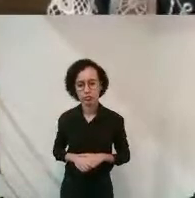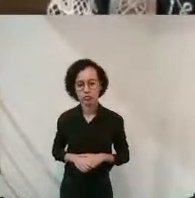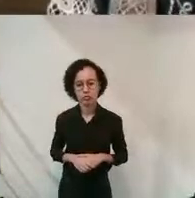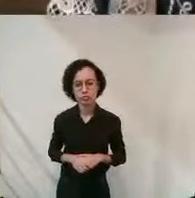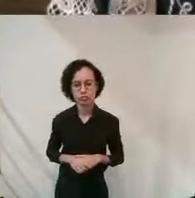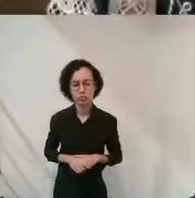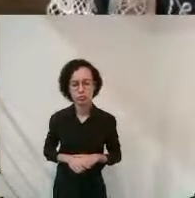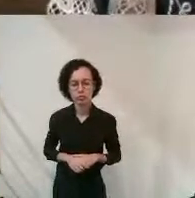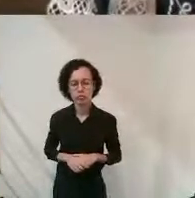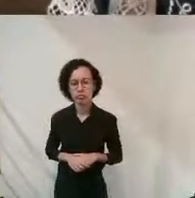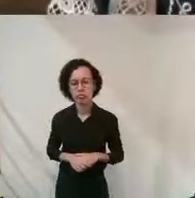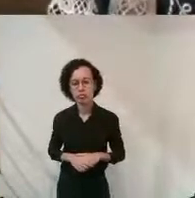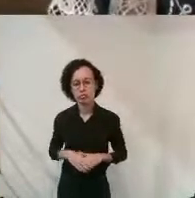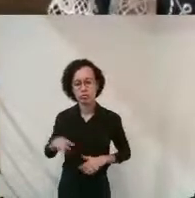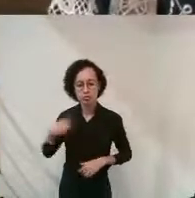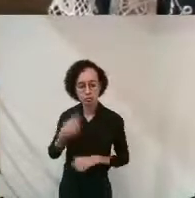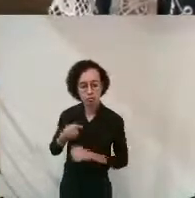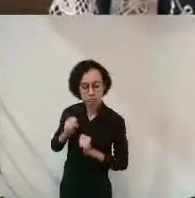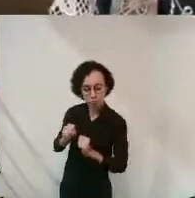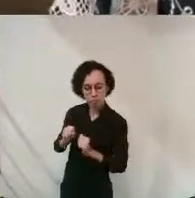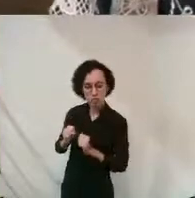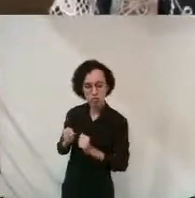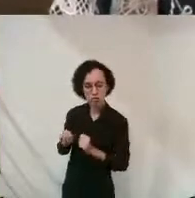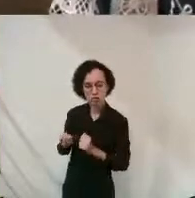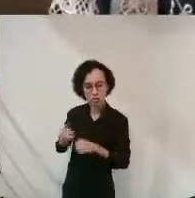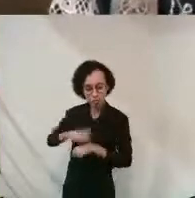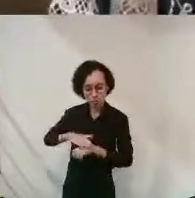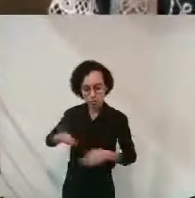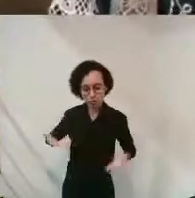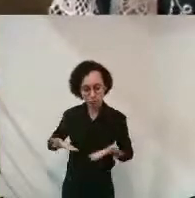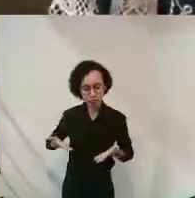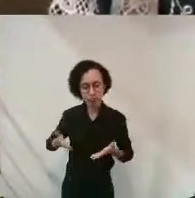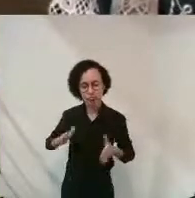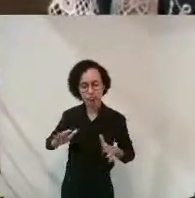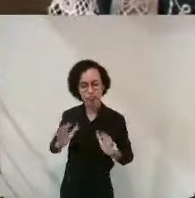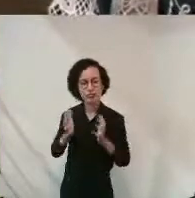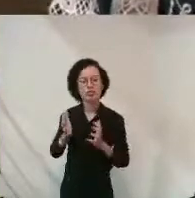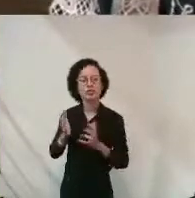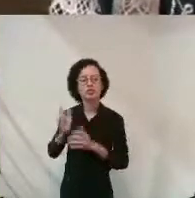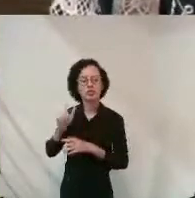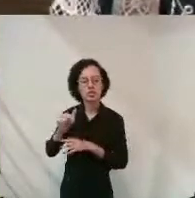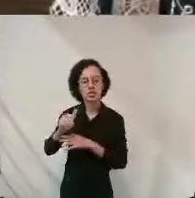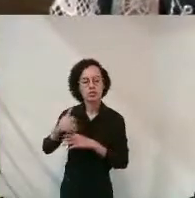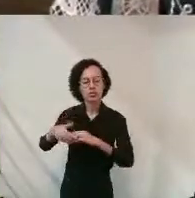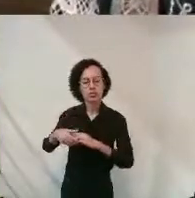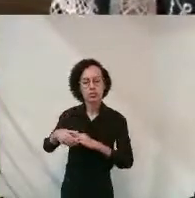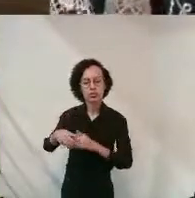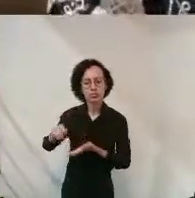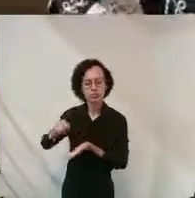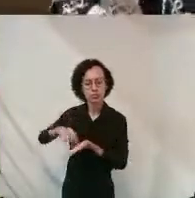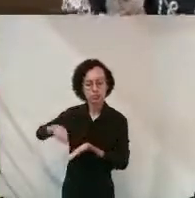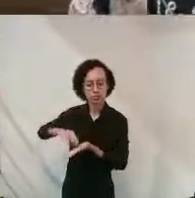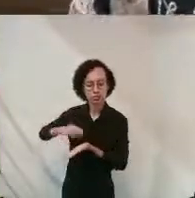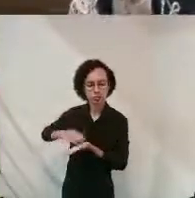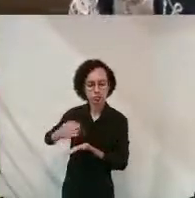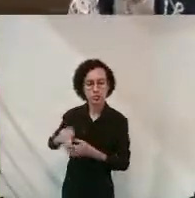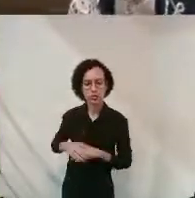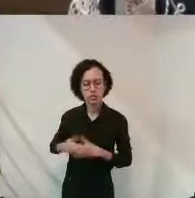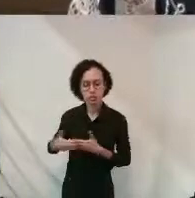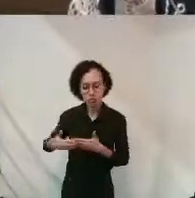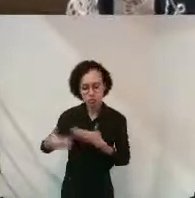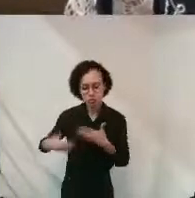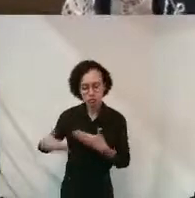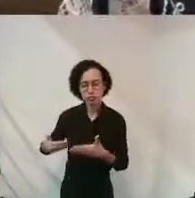para que pudéssemos realmente chegar aqui nesse momento festivo, que é do cumprimento de uma importante